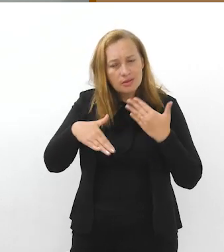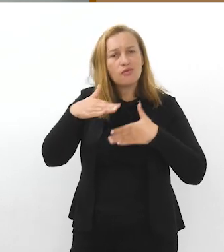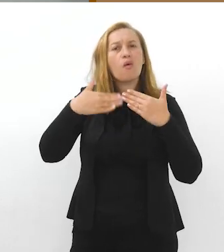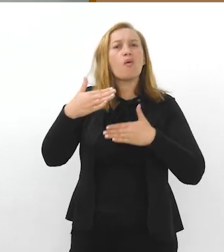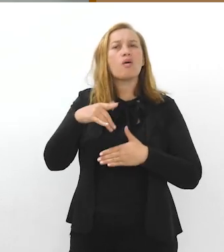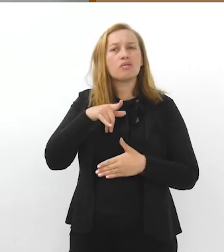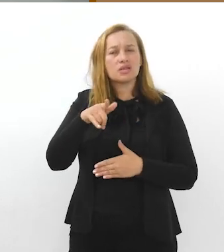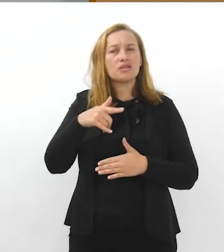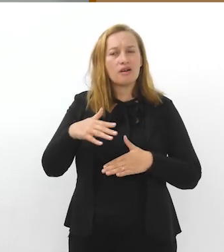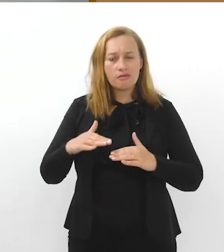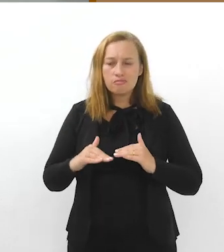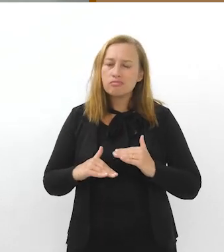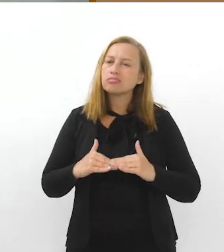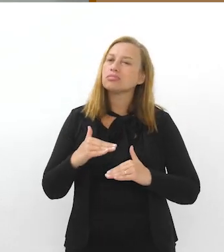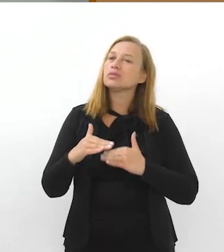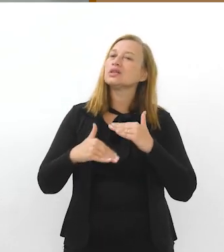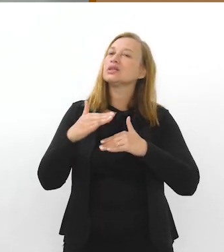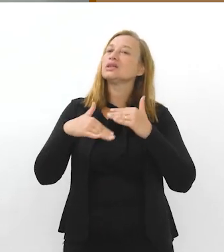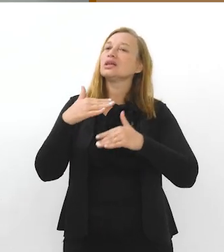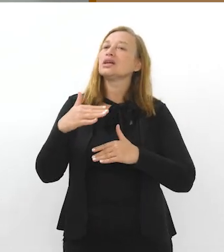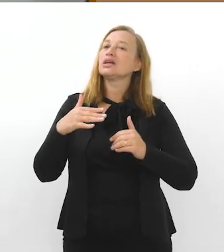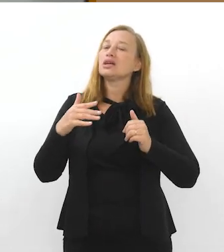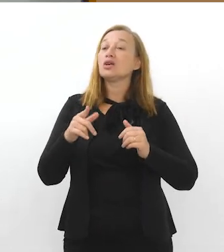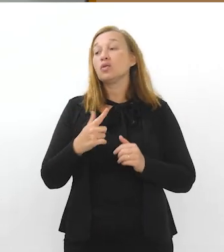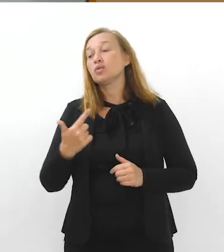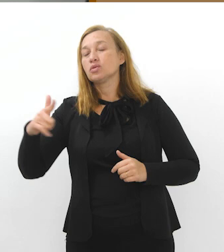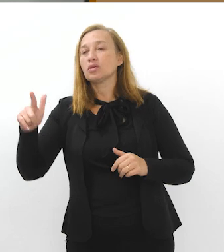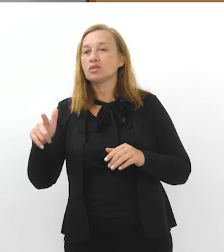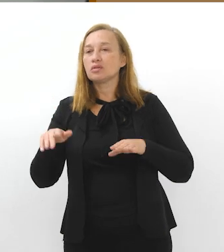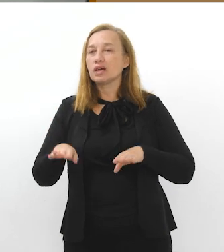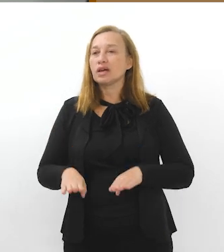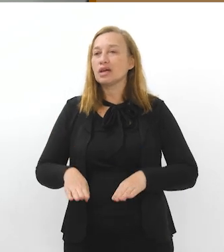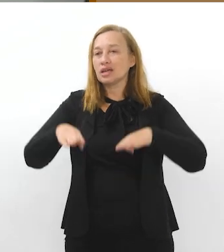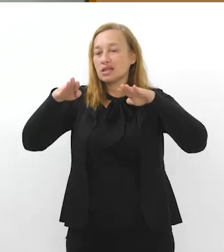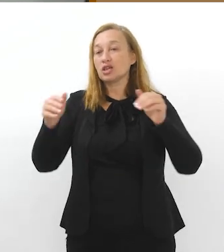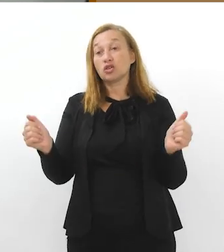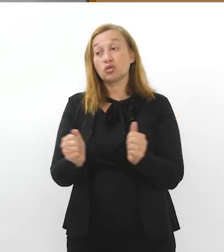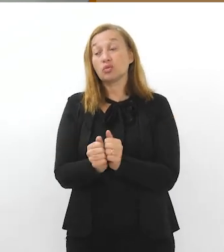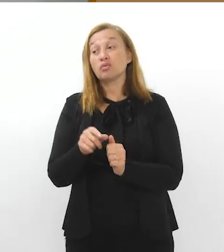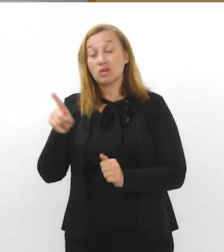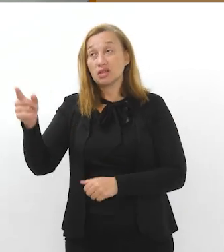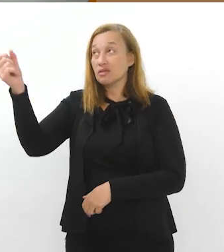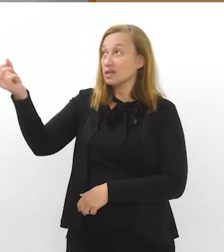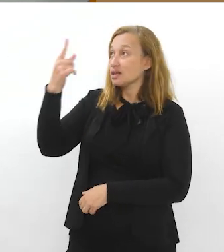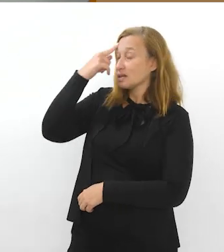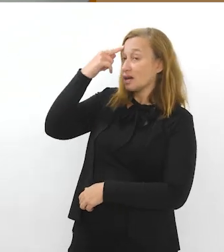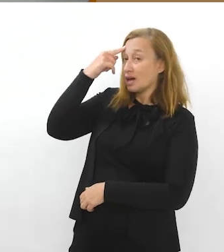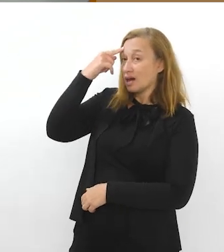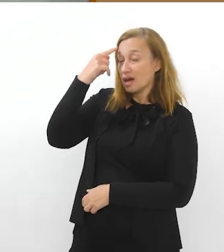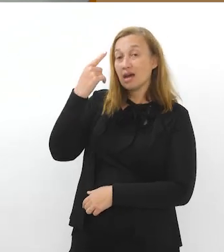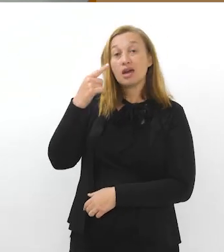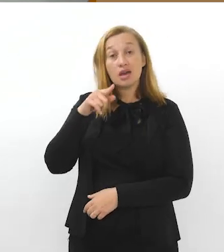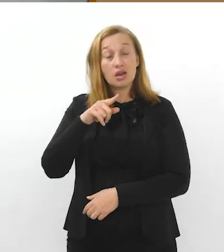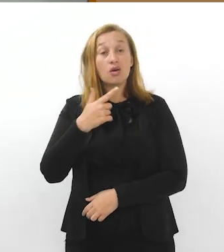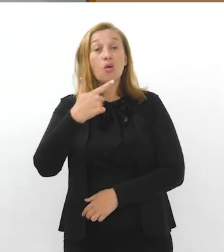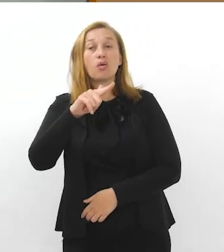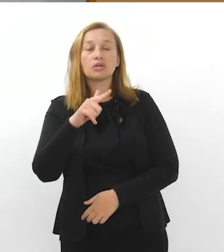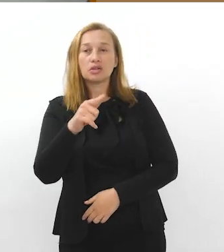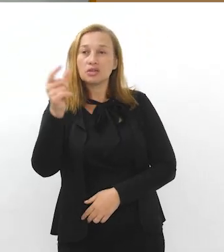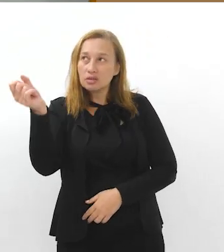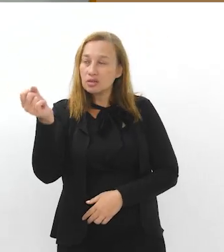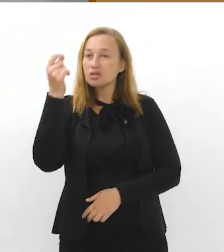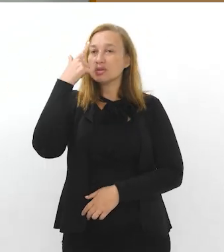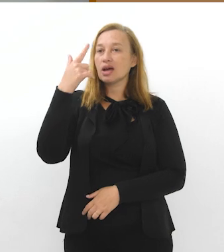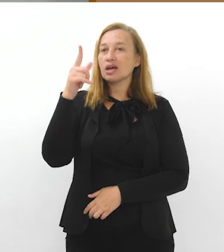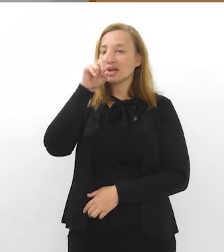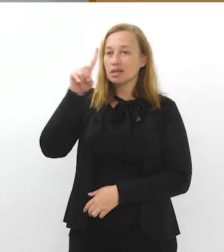no coração, procurem a sua habilidade, a sua aptidão, o seu dom e desenvolva. Você vai